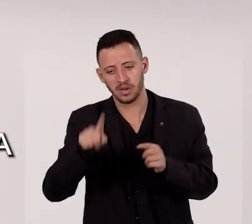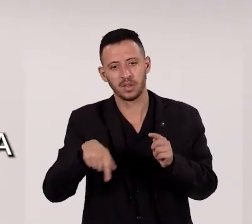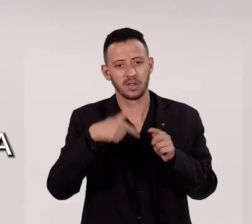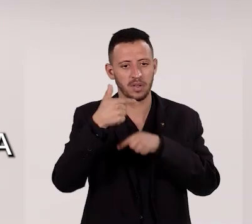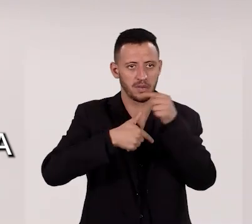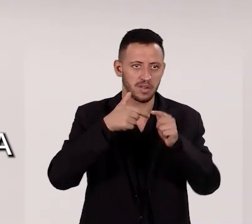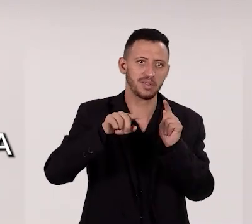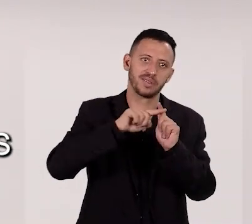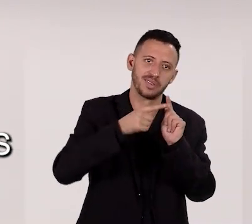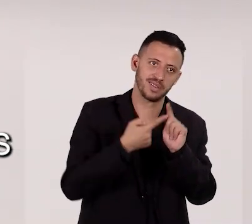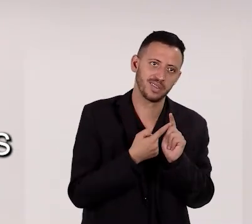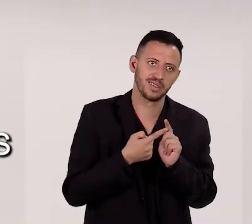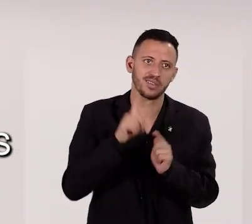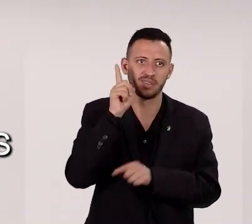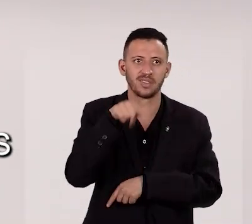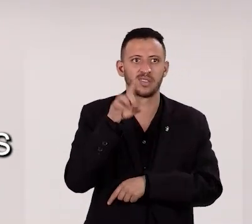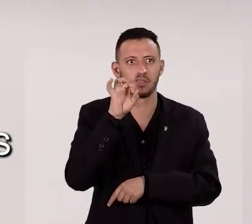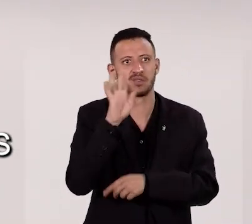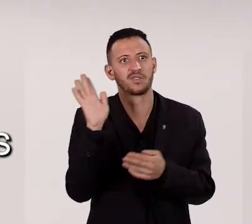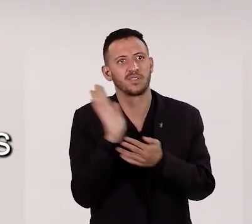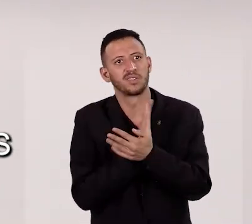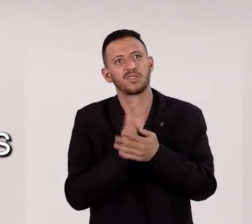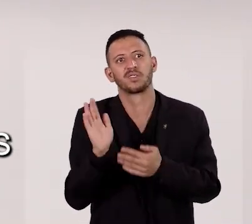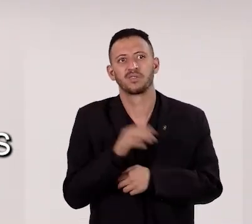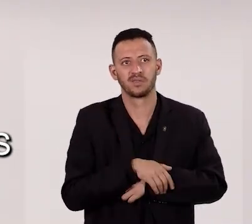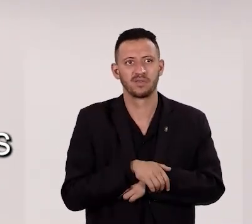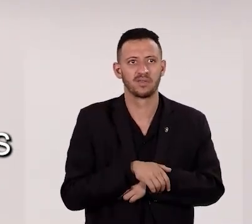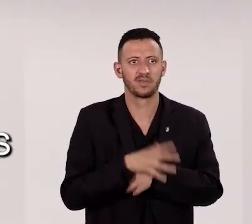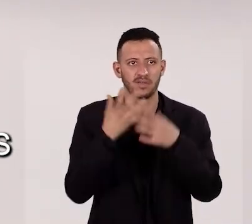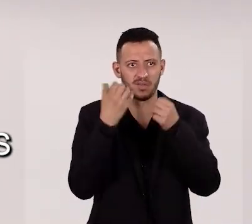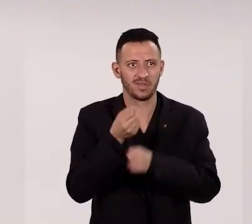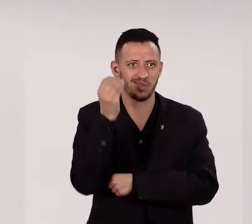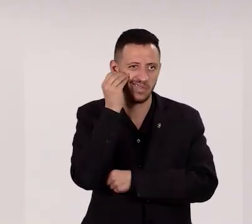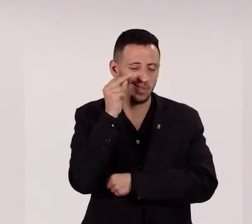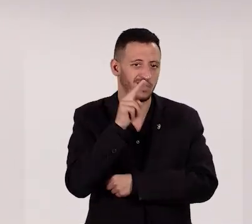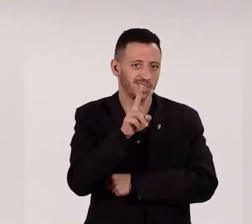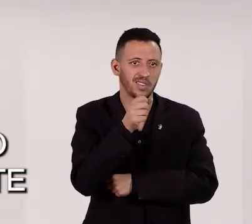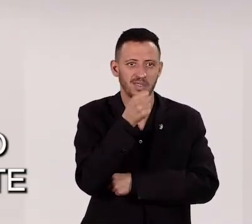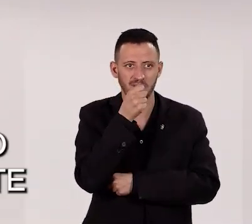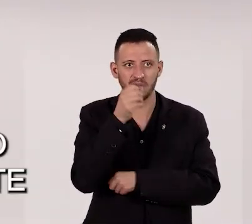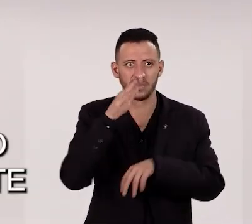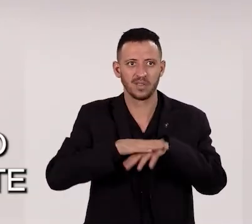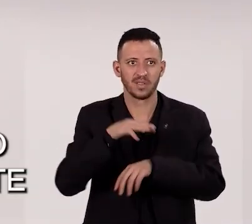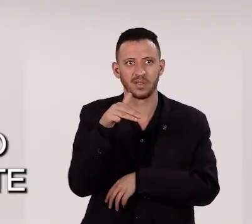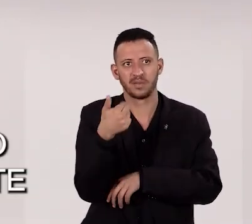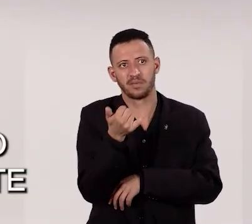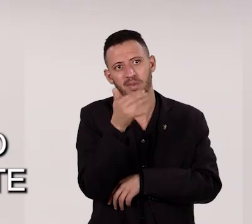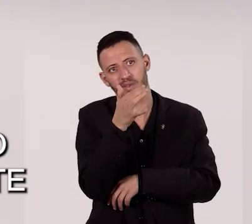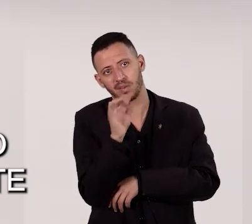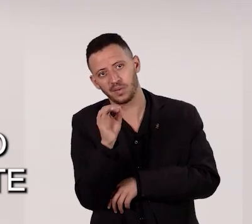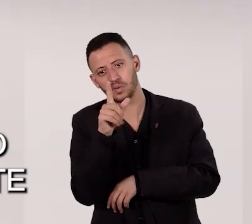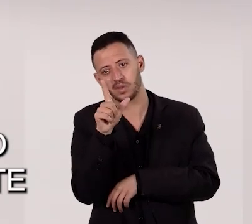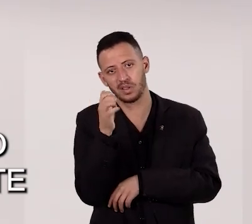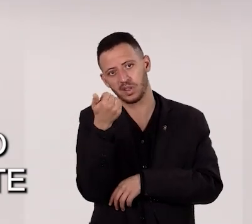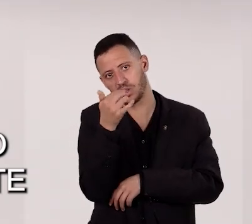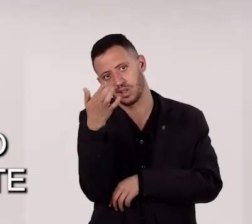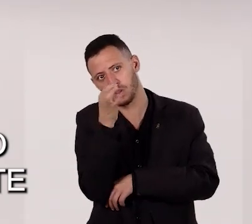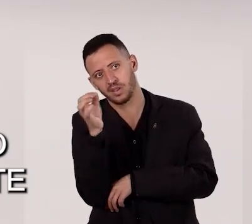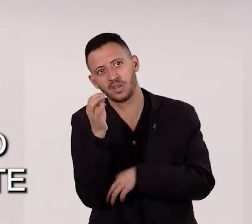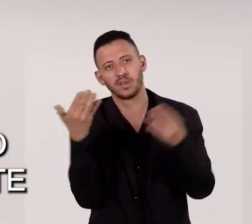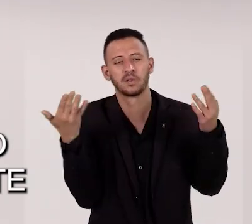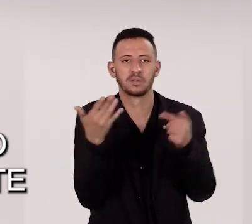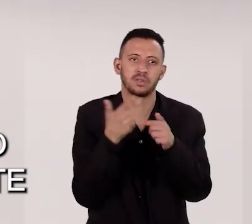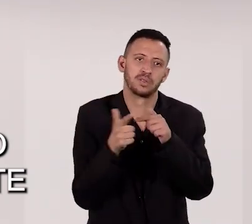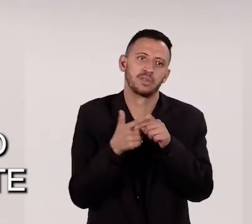trabalhadora gestante. E olha que esses são só alguns deles. Vamos ver na reportagem de Maico Leão como está